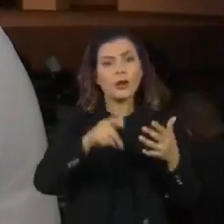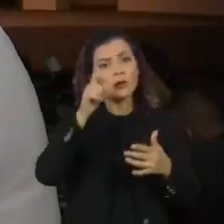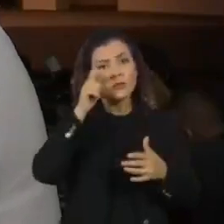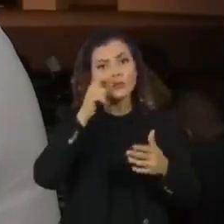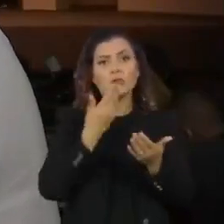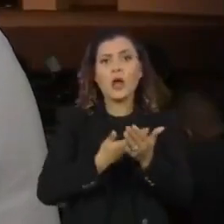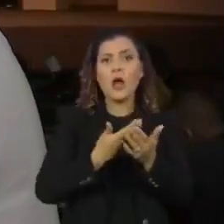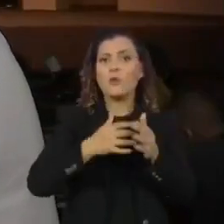assistir às aulas e acompanhar todas as atividades. E aí E E aí